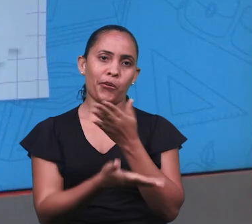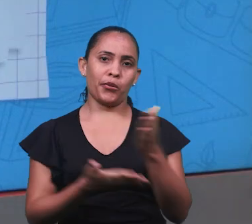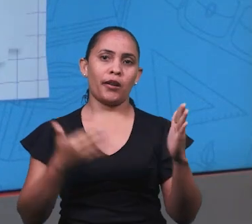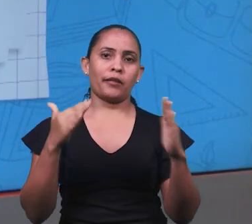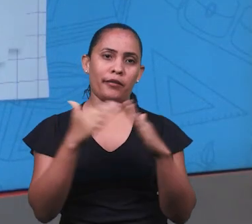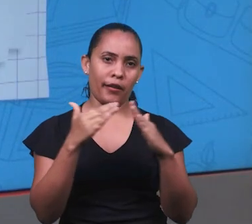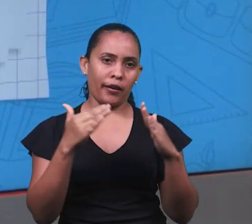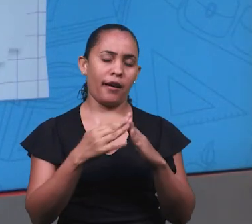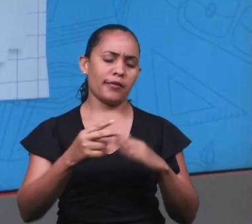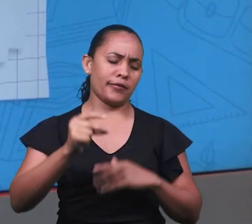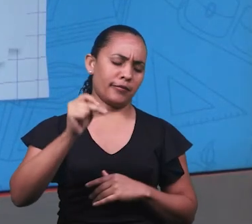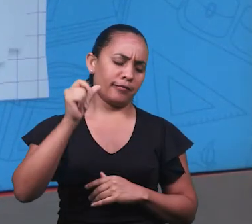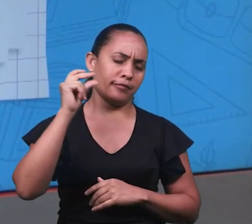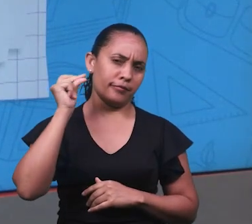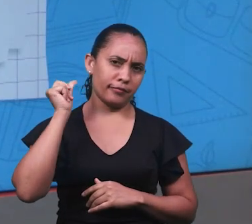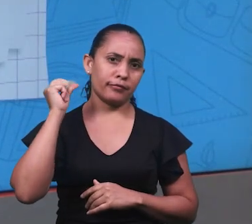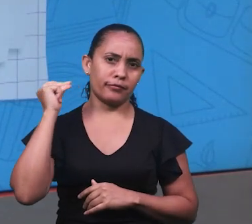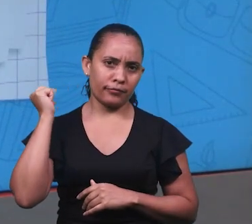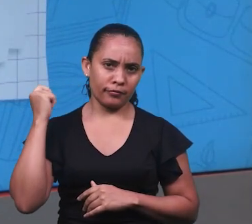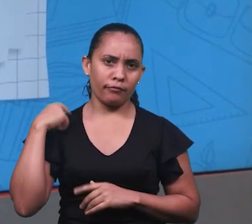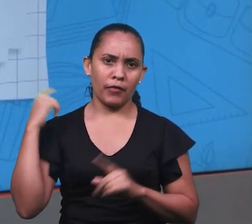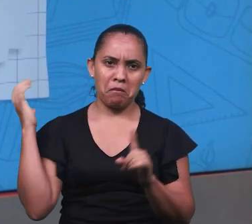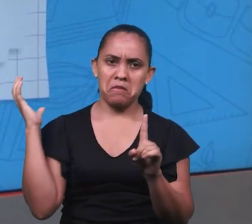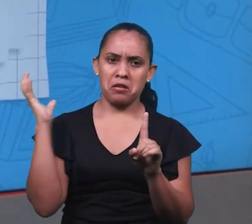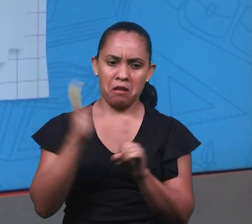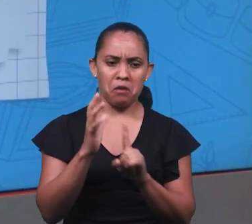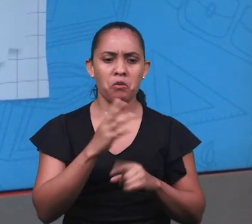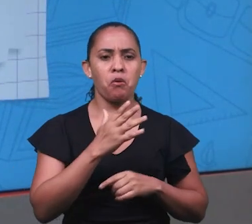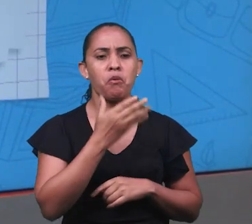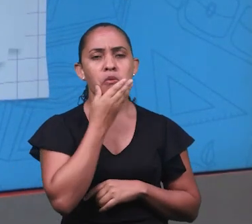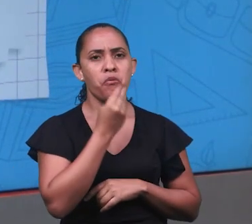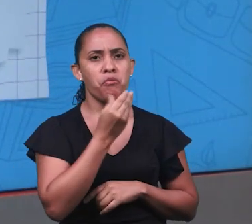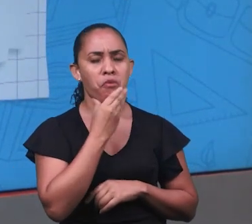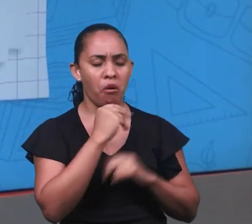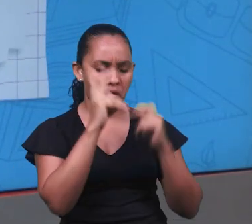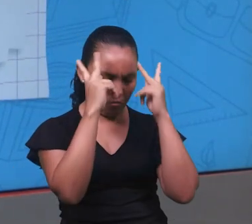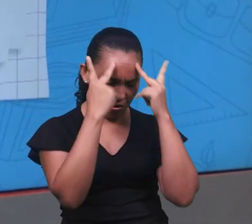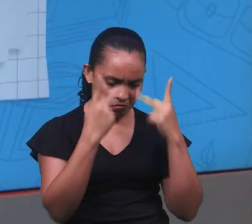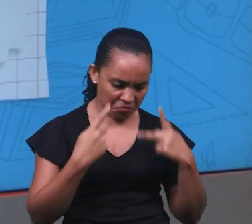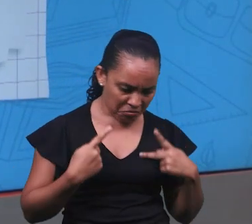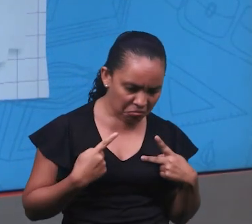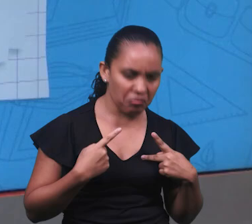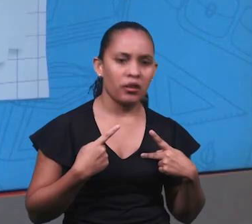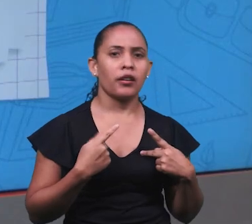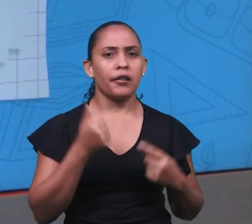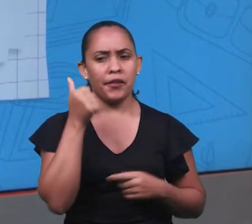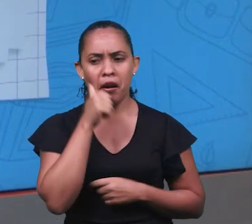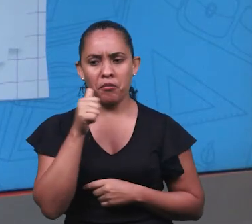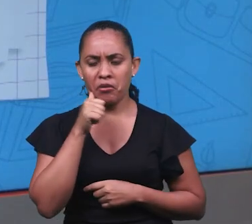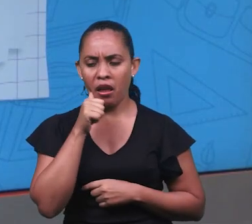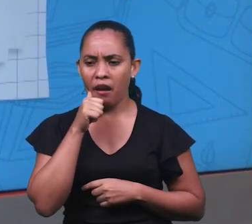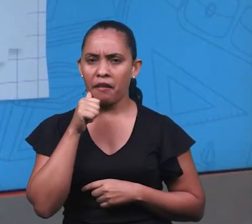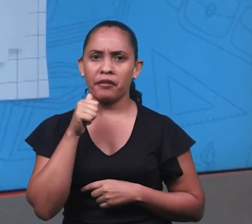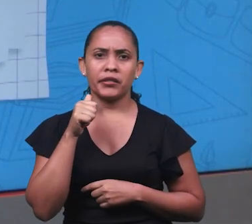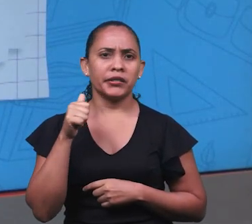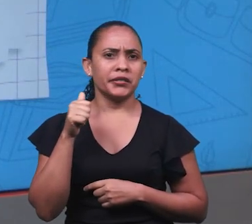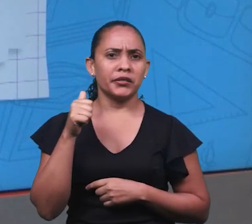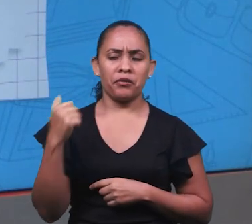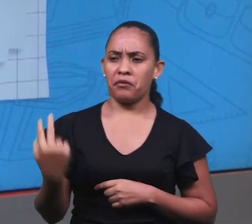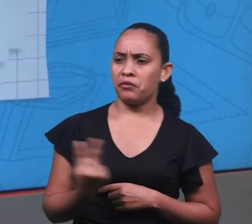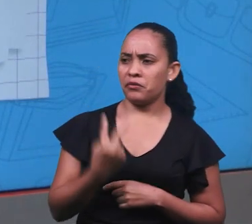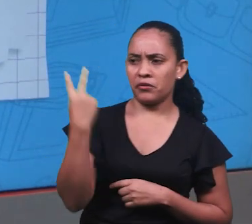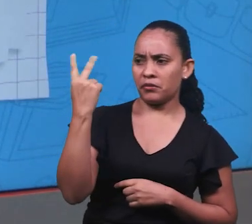sociedade patriarcalista, centrada na figura do homem. Essa mulher sempre subjugada, de forma